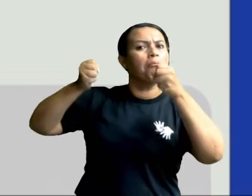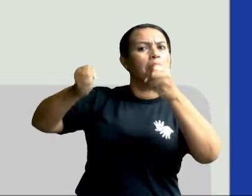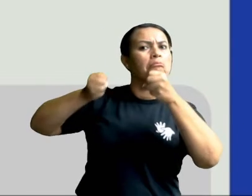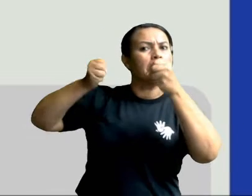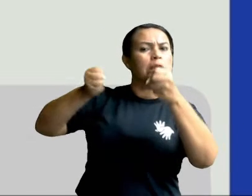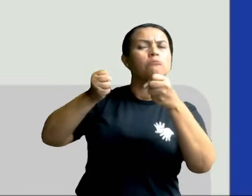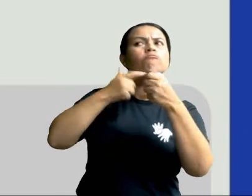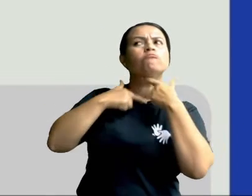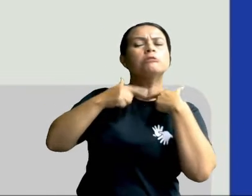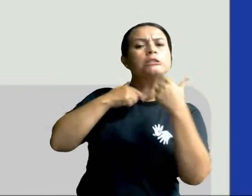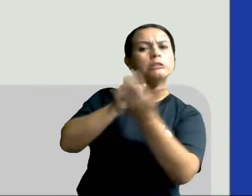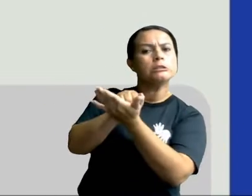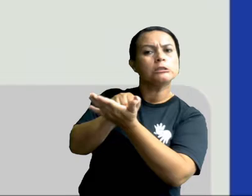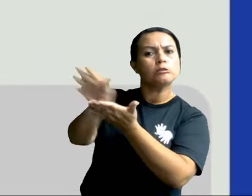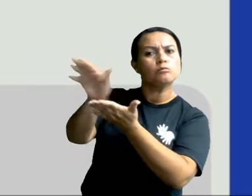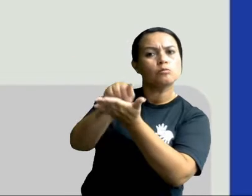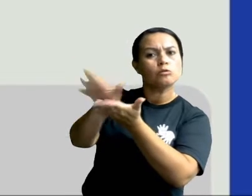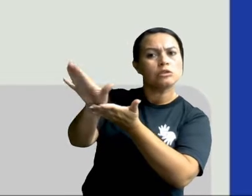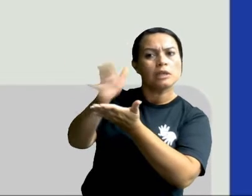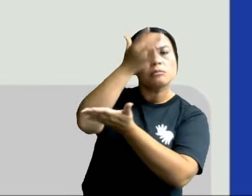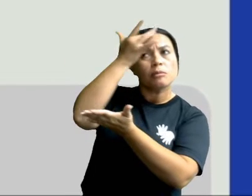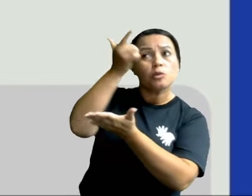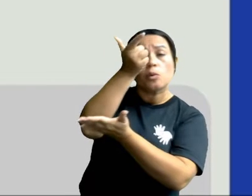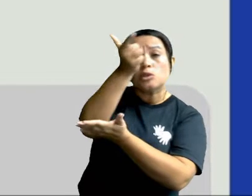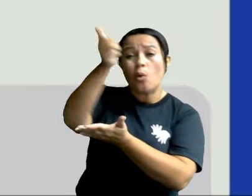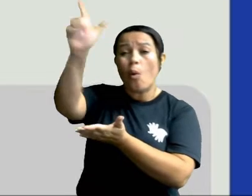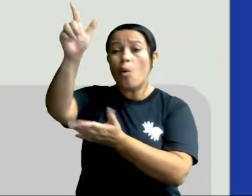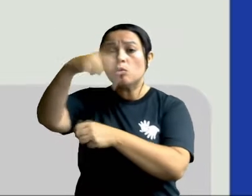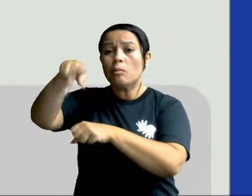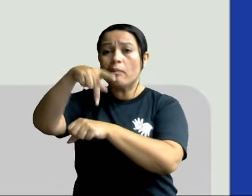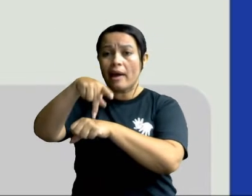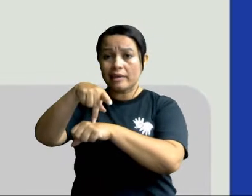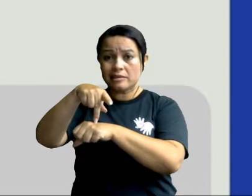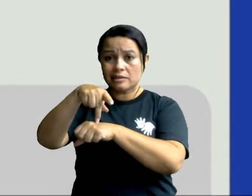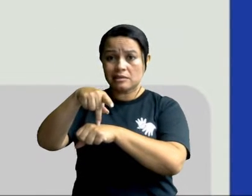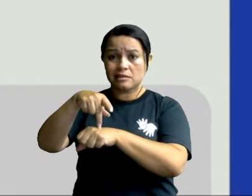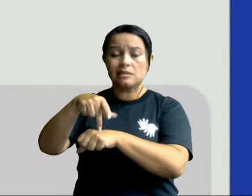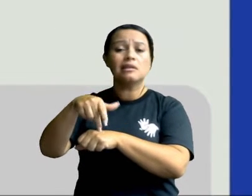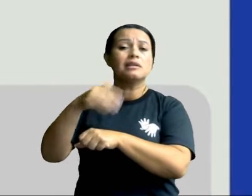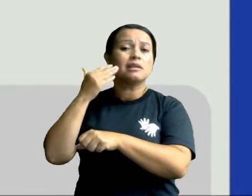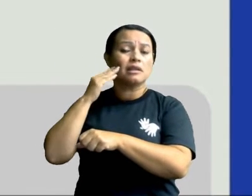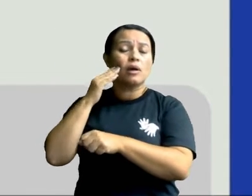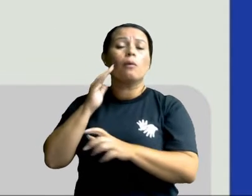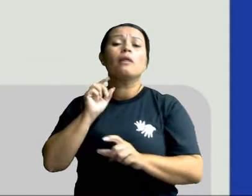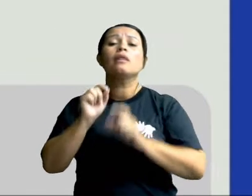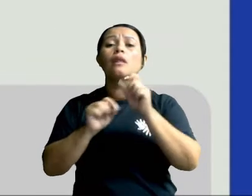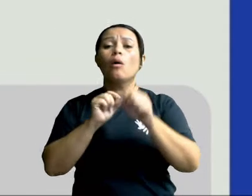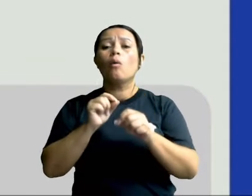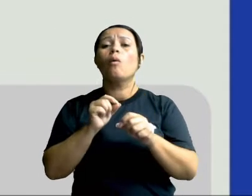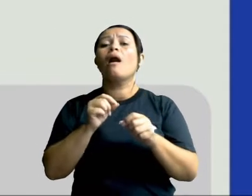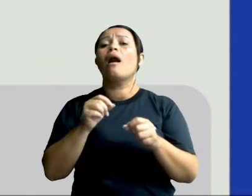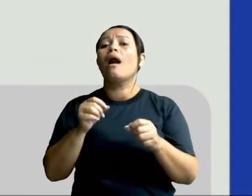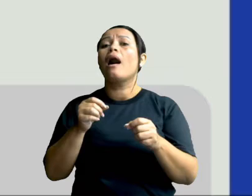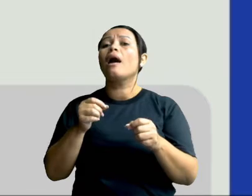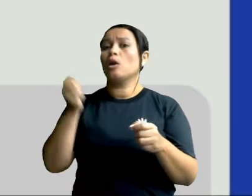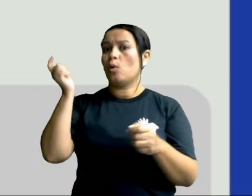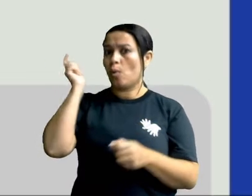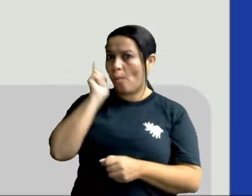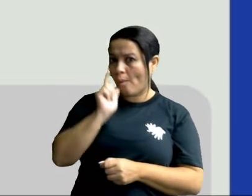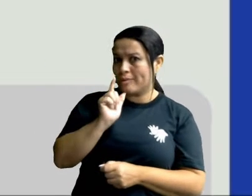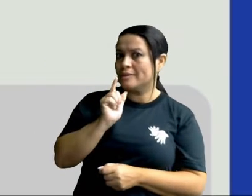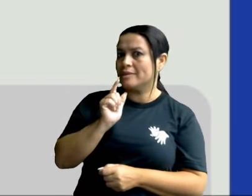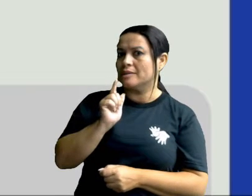começaram a querer expulsar esses estrangeiros da China, ok? E até o ponto que